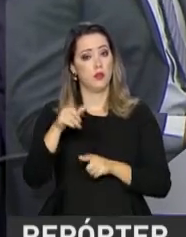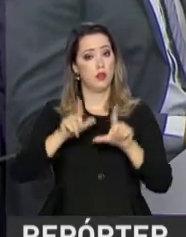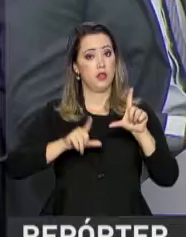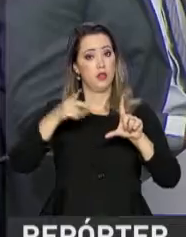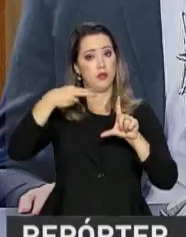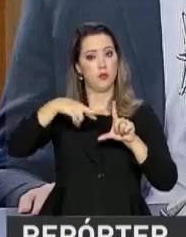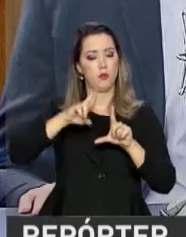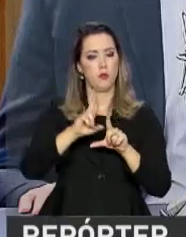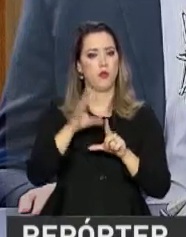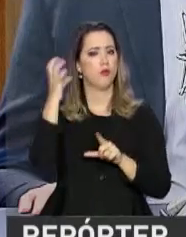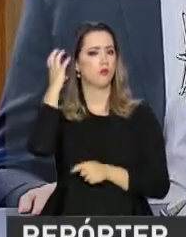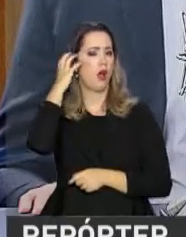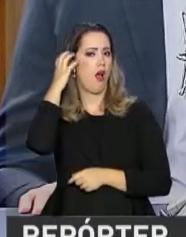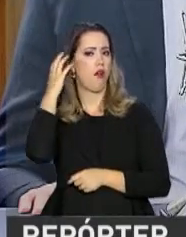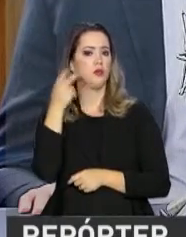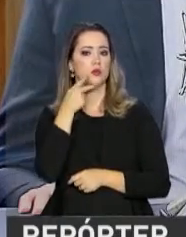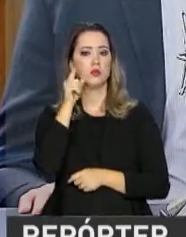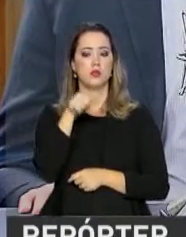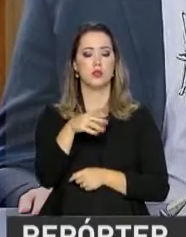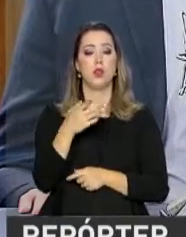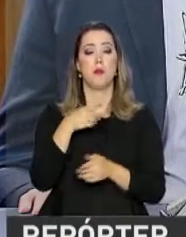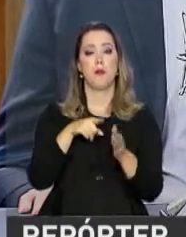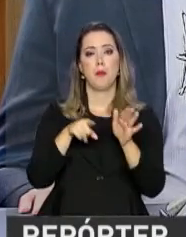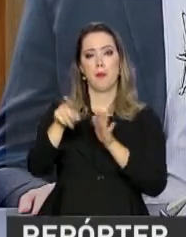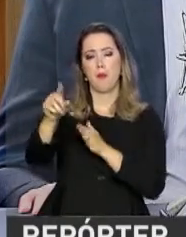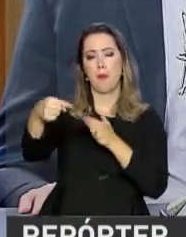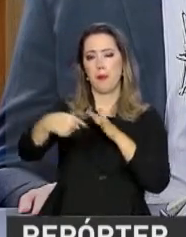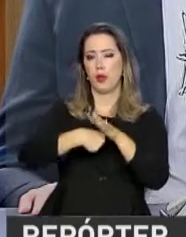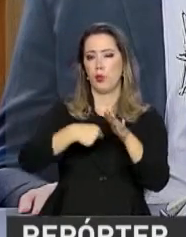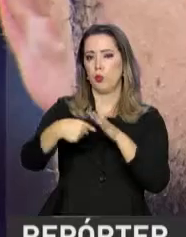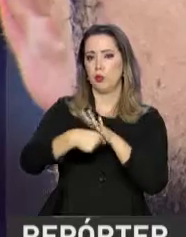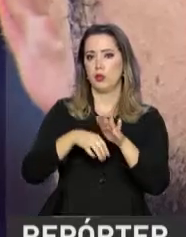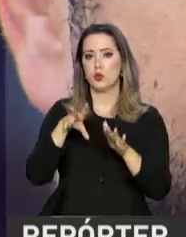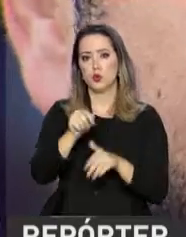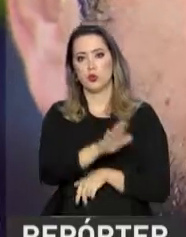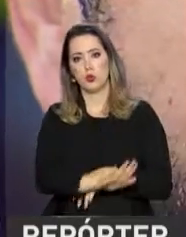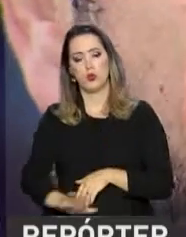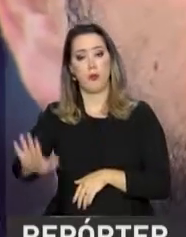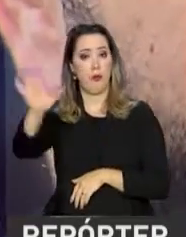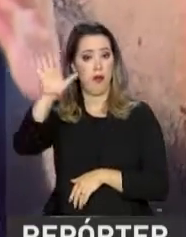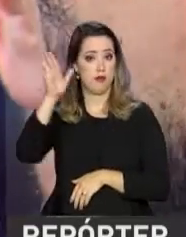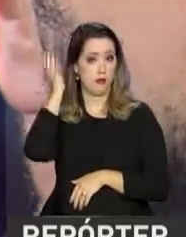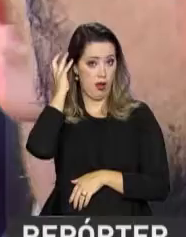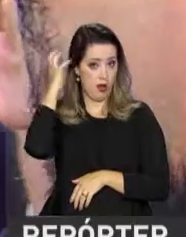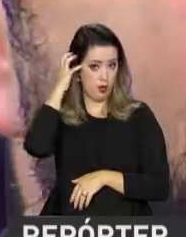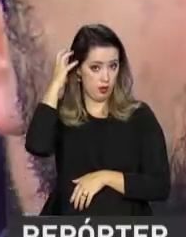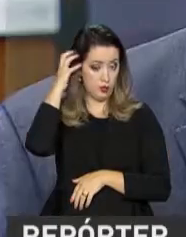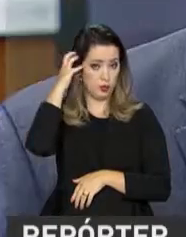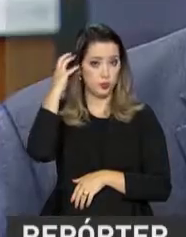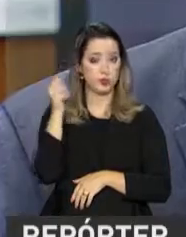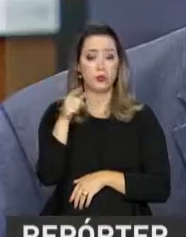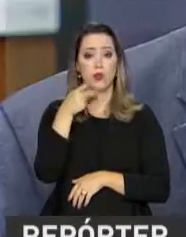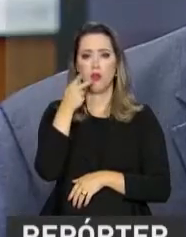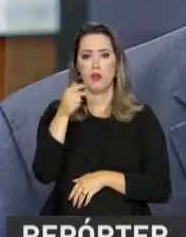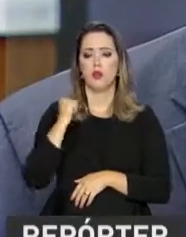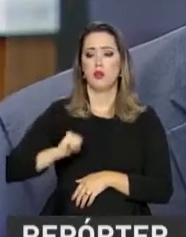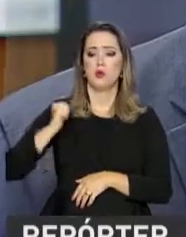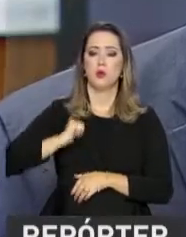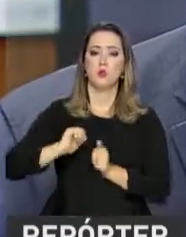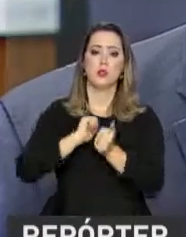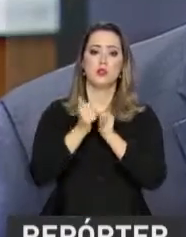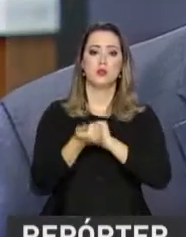nbr a responder perguntas de radialistas de todo o país sobre assuntos como o bolsa atleta legado das